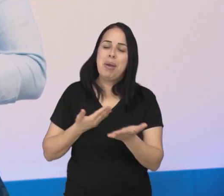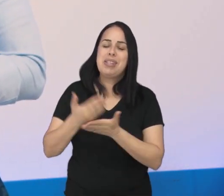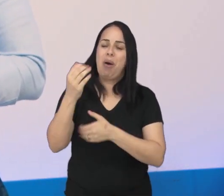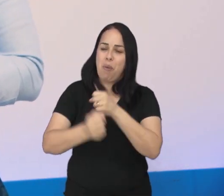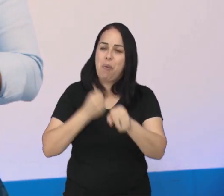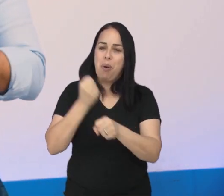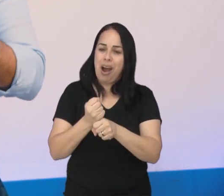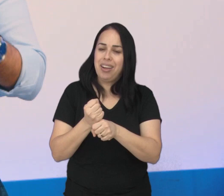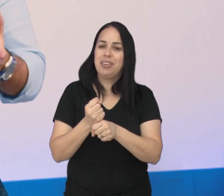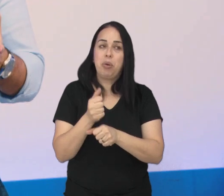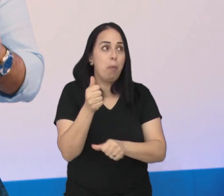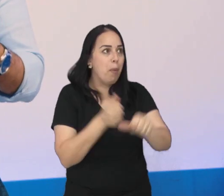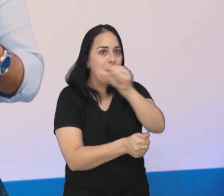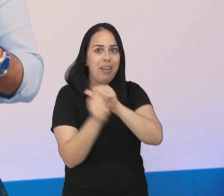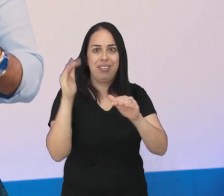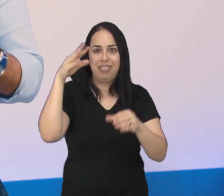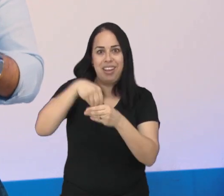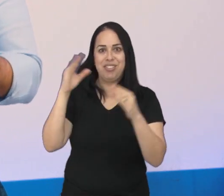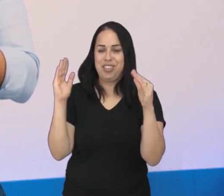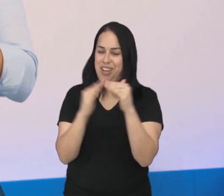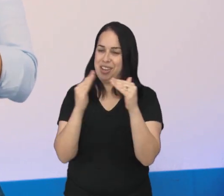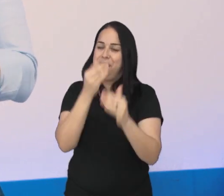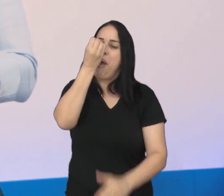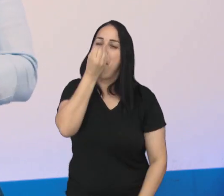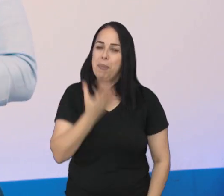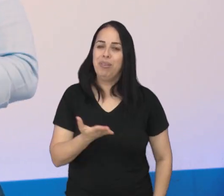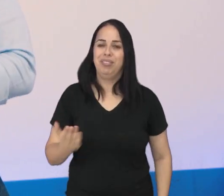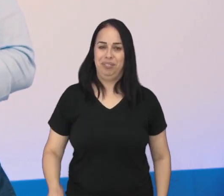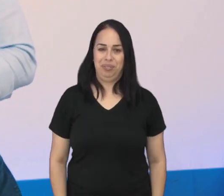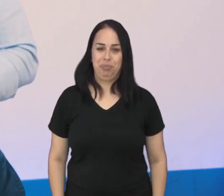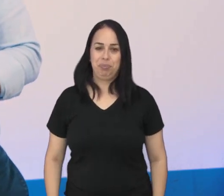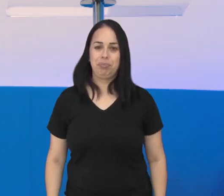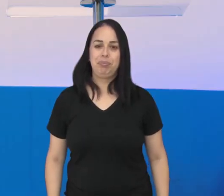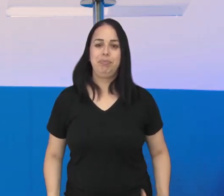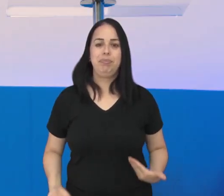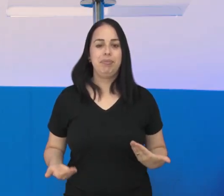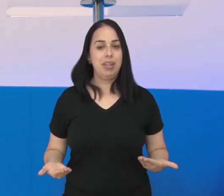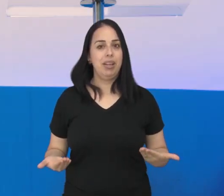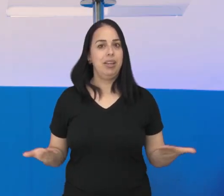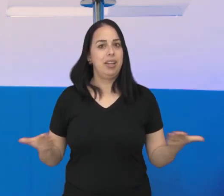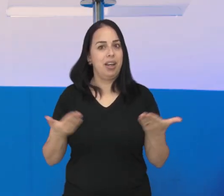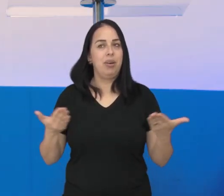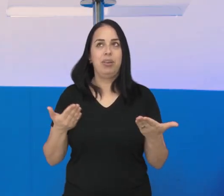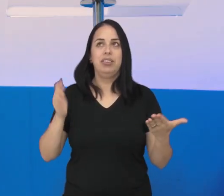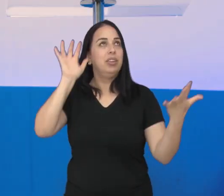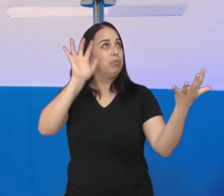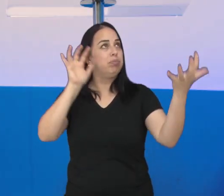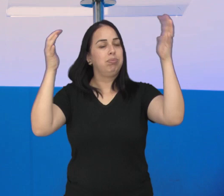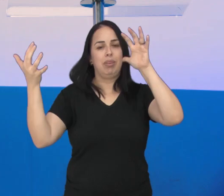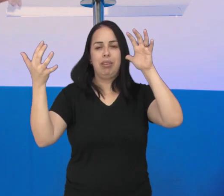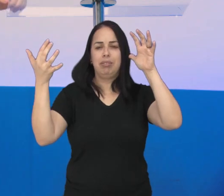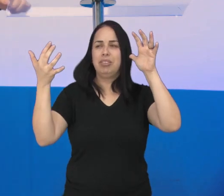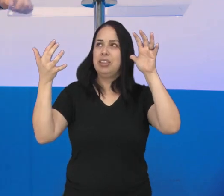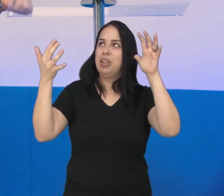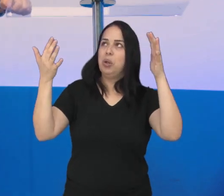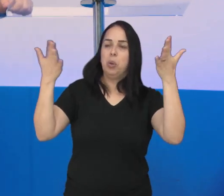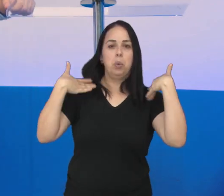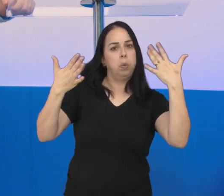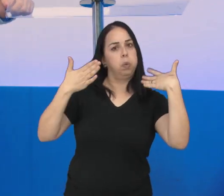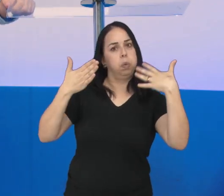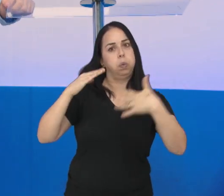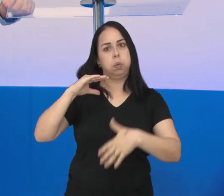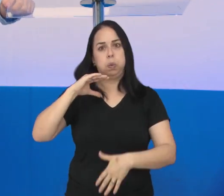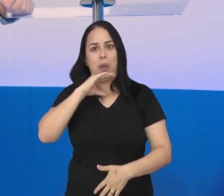tal começar o ano com mudança em casa? Sempre bom, novos ares. E agora vamos falar do tempo. Como será que